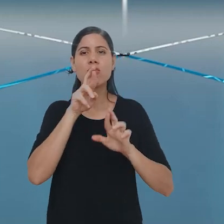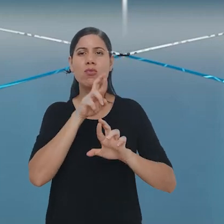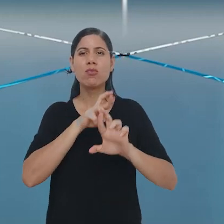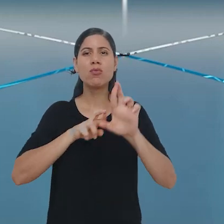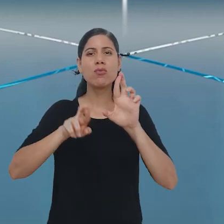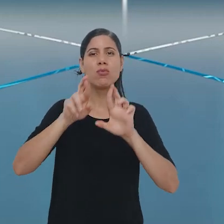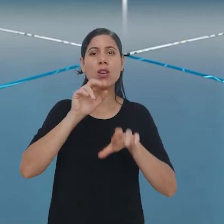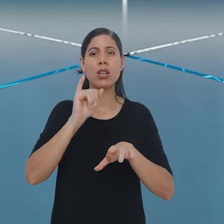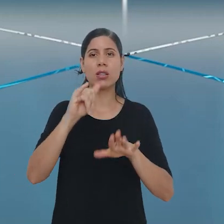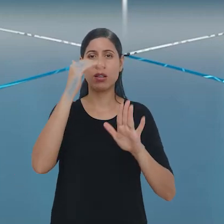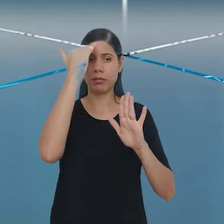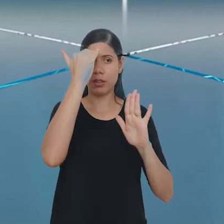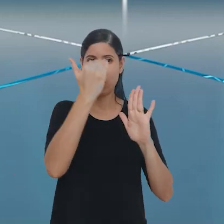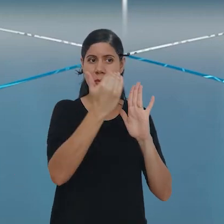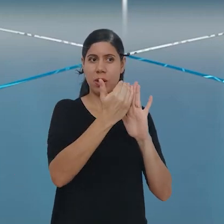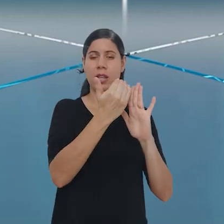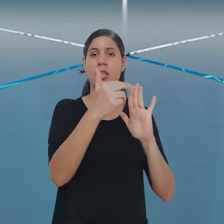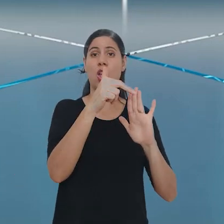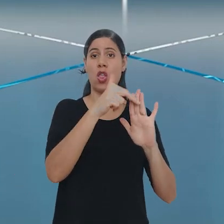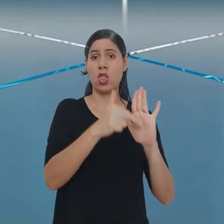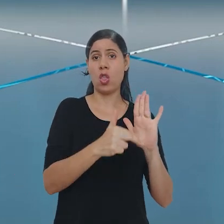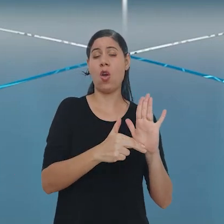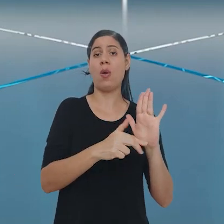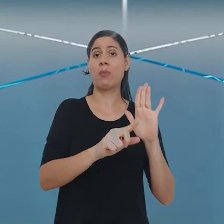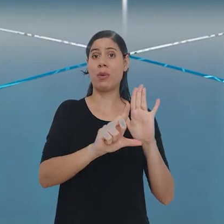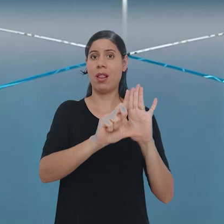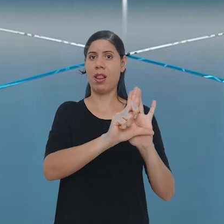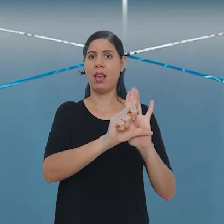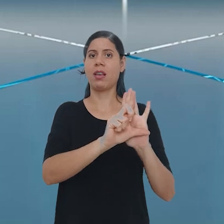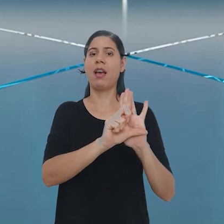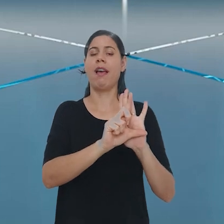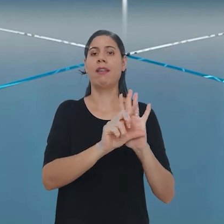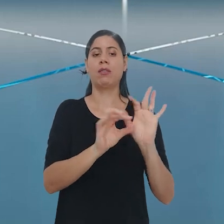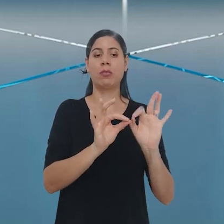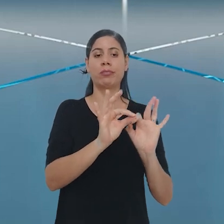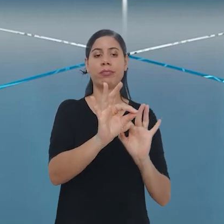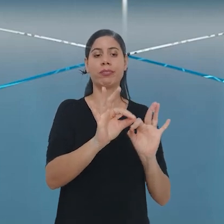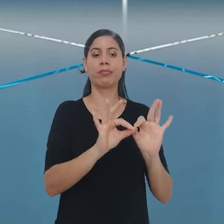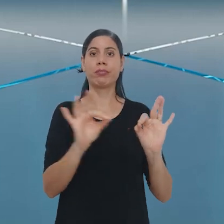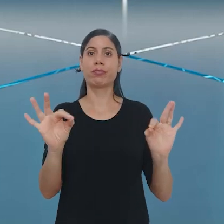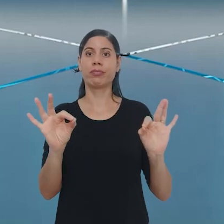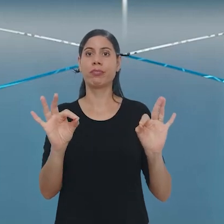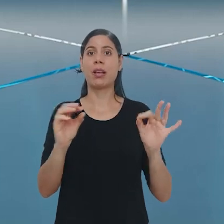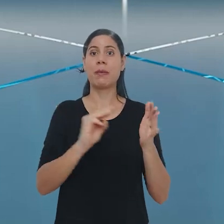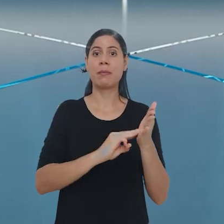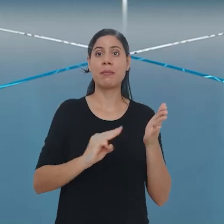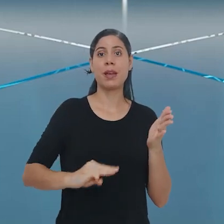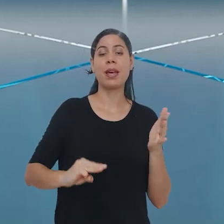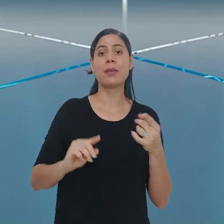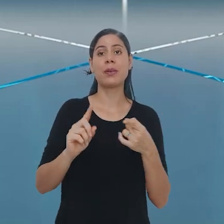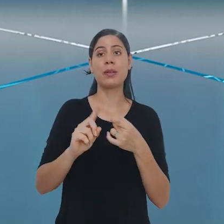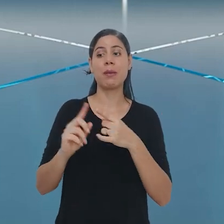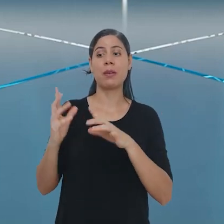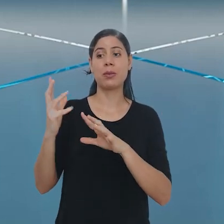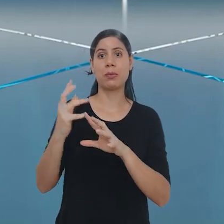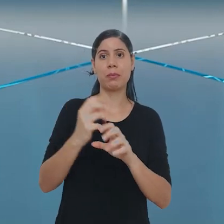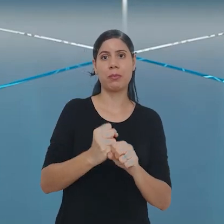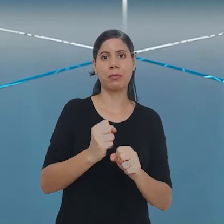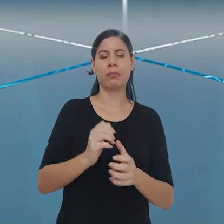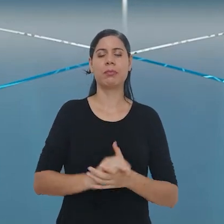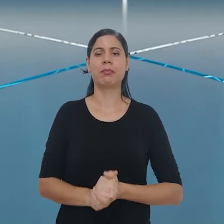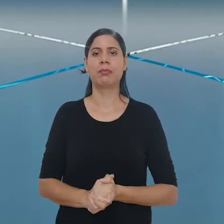verificar e fiscalizar a observância das normas técnicas e legais, no que se refere às unidades de medida,